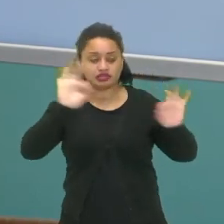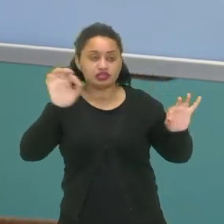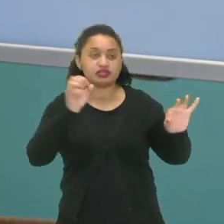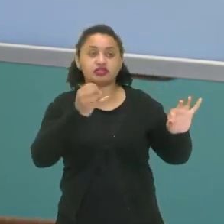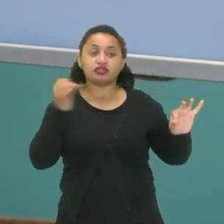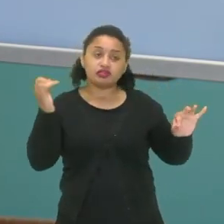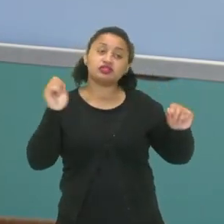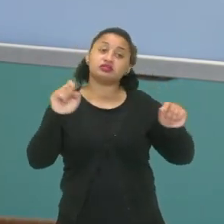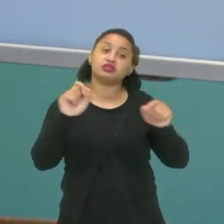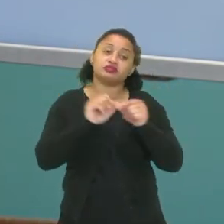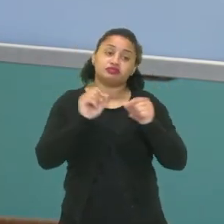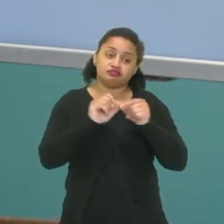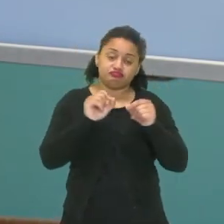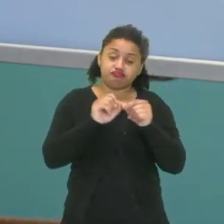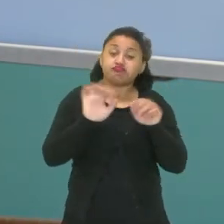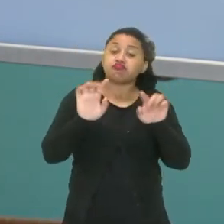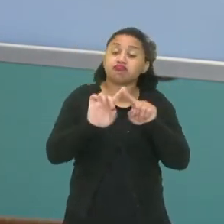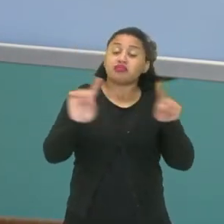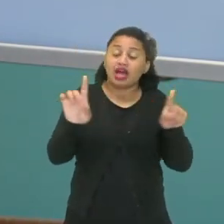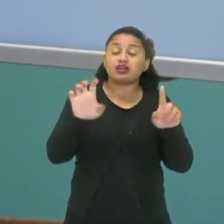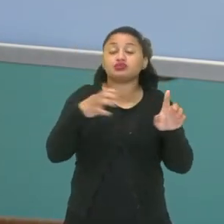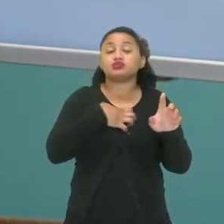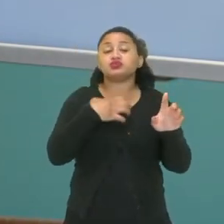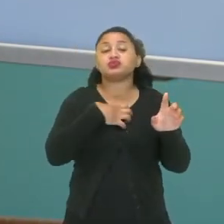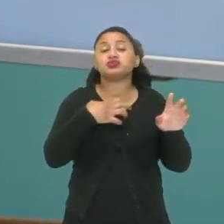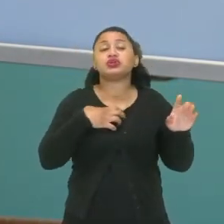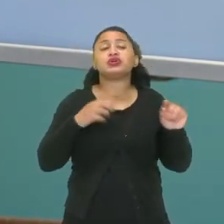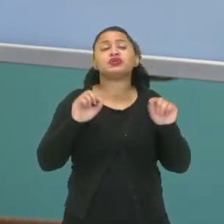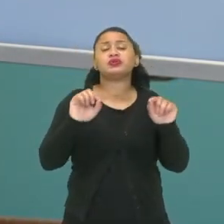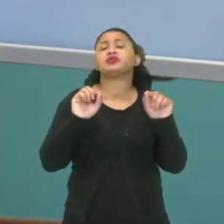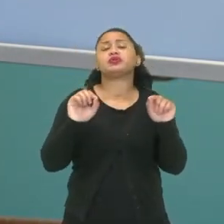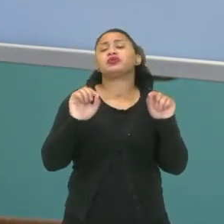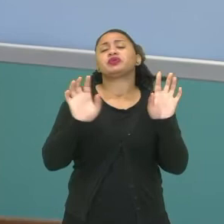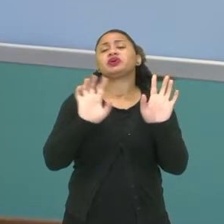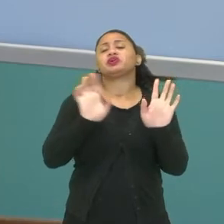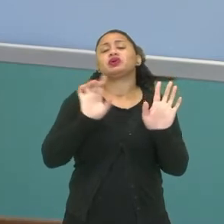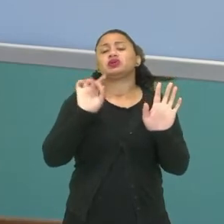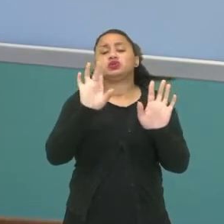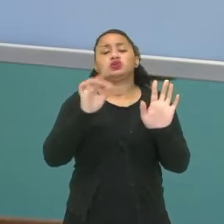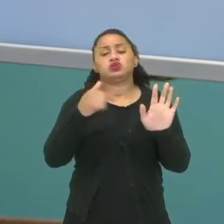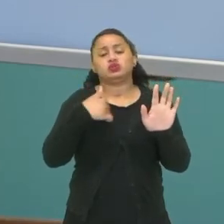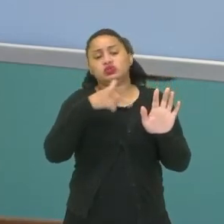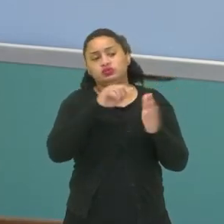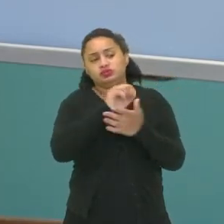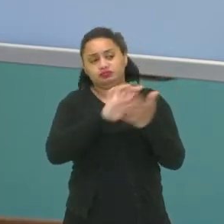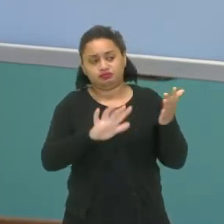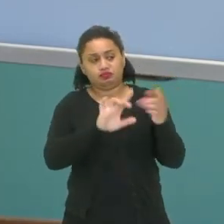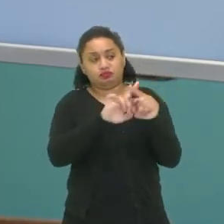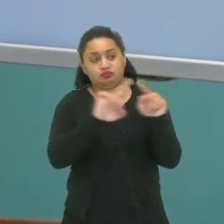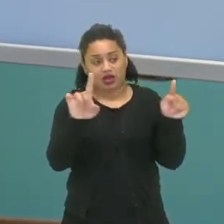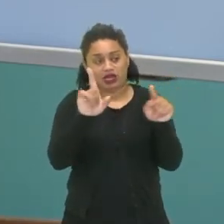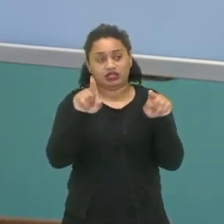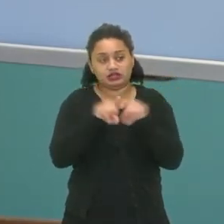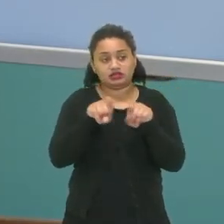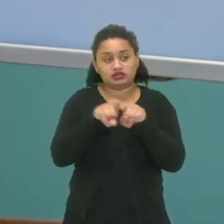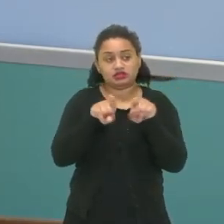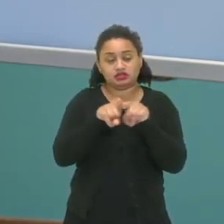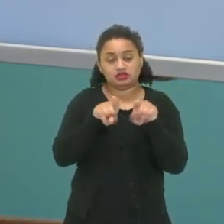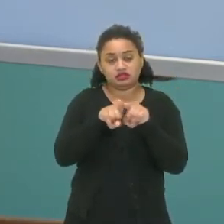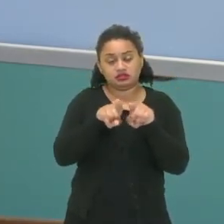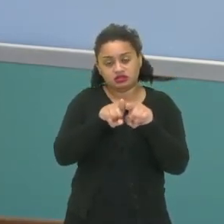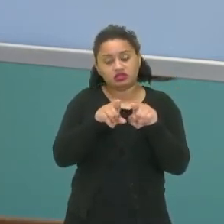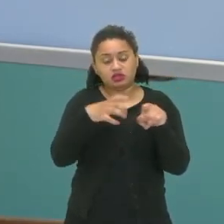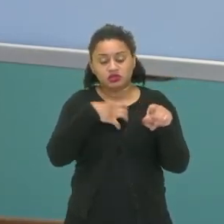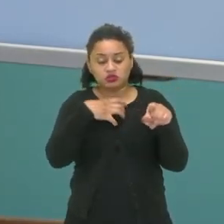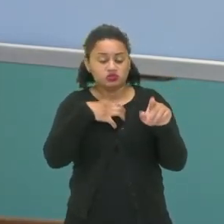aplicar o teorema de Pitágoras. Só que a gente vai fazer de uma maneira que não sirva apenas para este problema, mas que seja uma forma